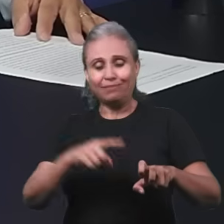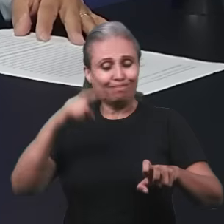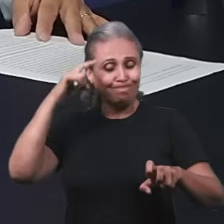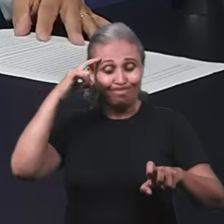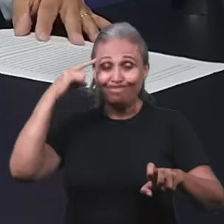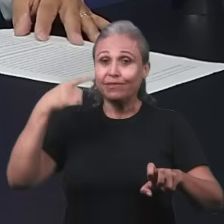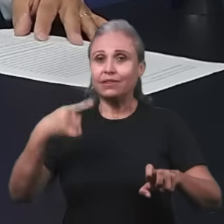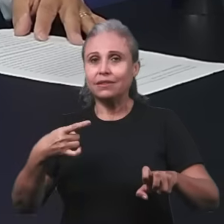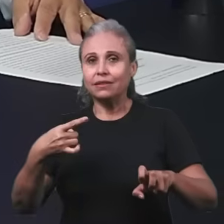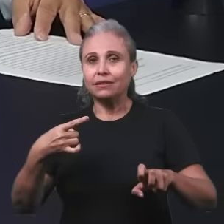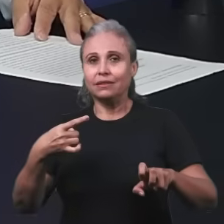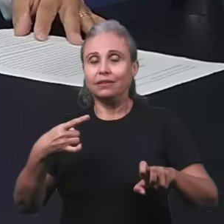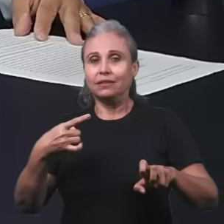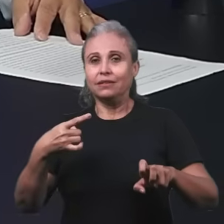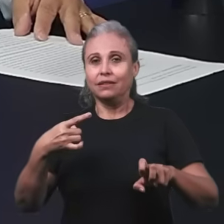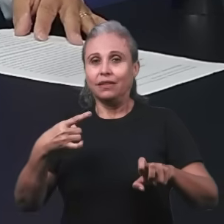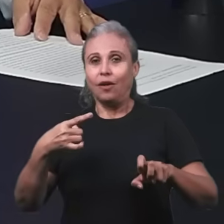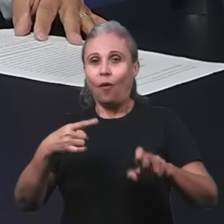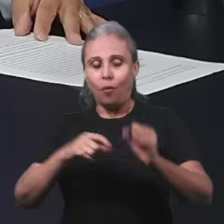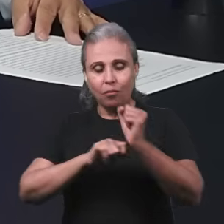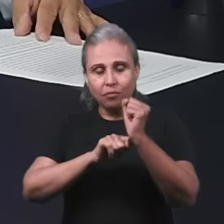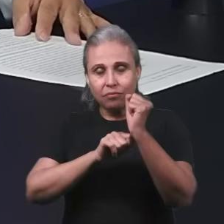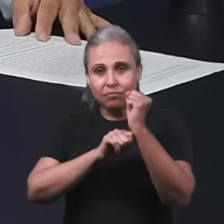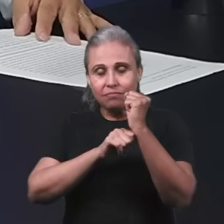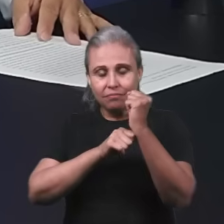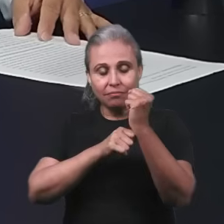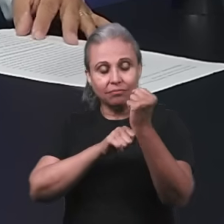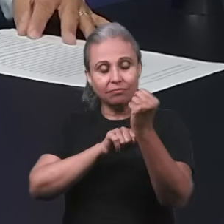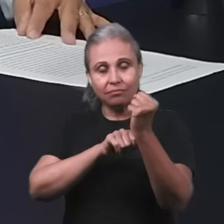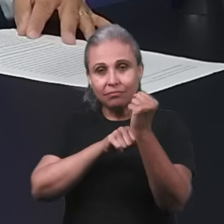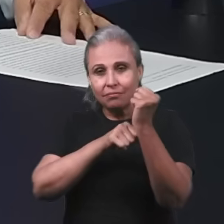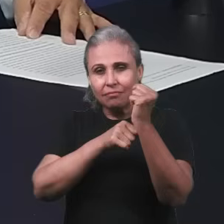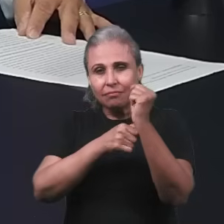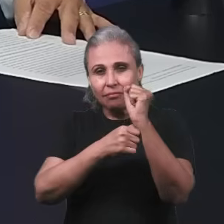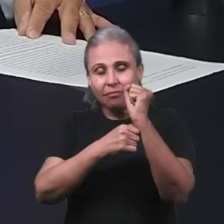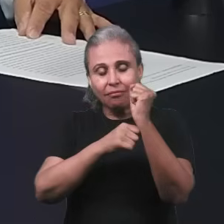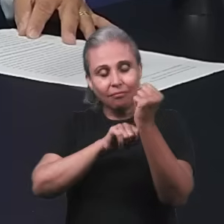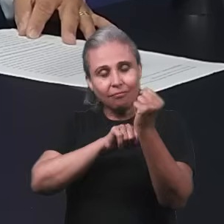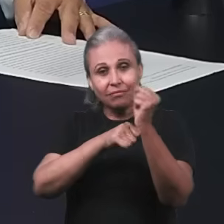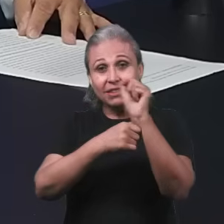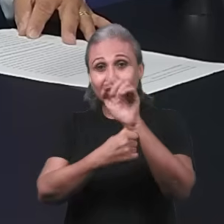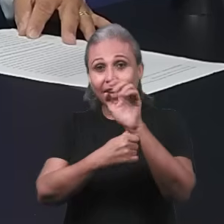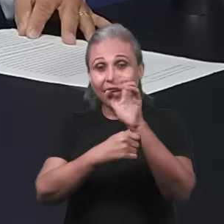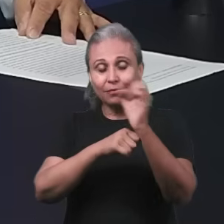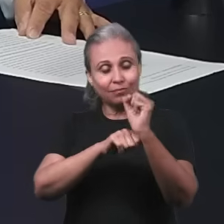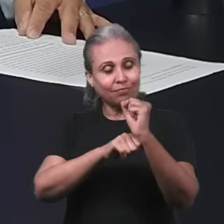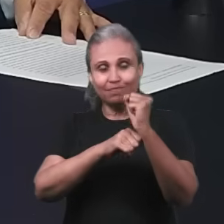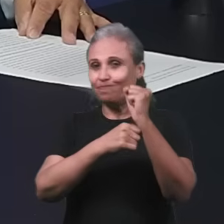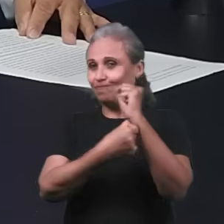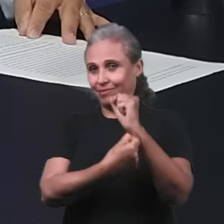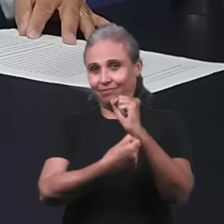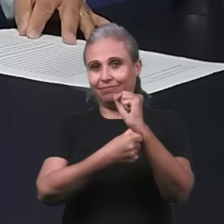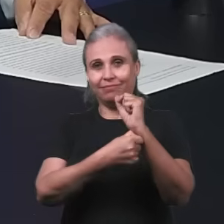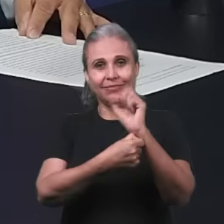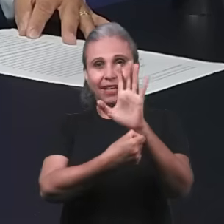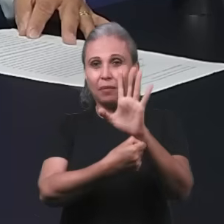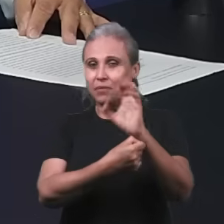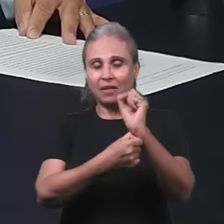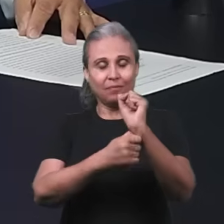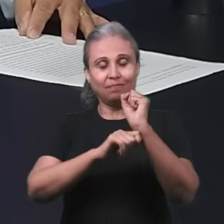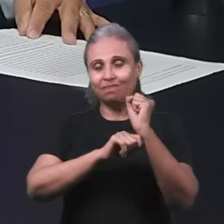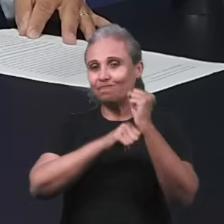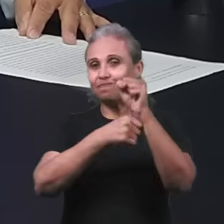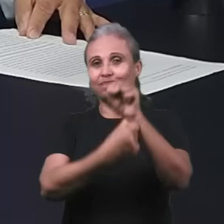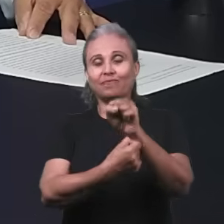não descobre o mistério em Jesus, que é a porta. Outra coisa, ele pedia esmolas,